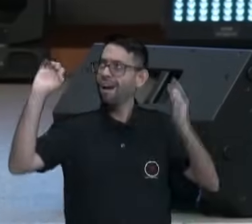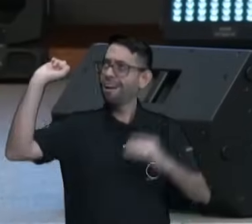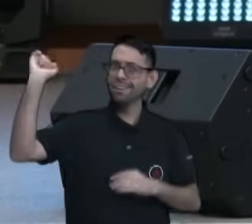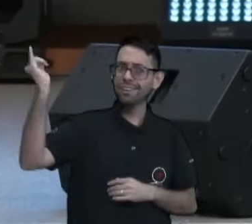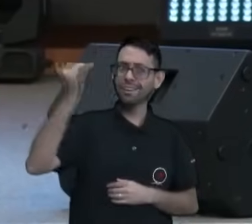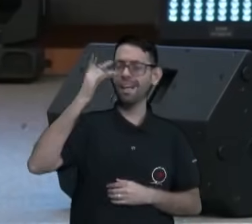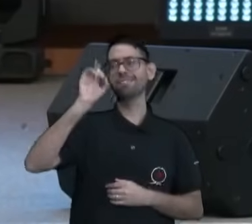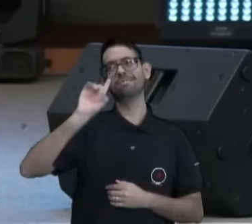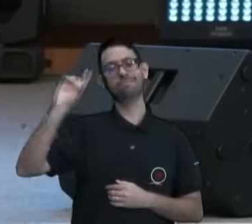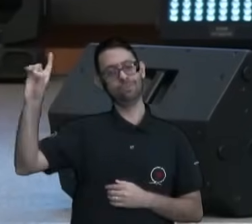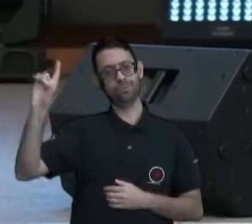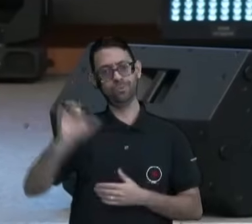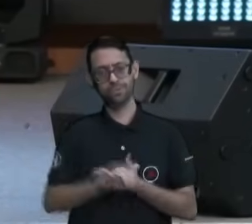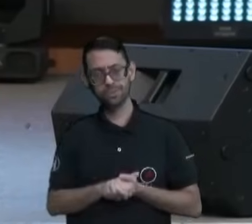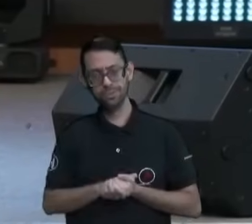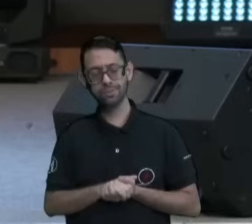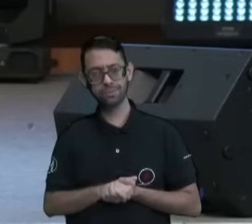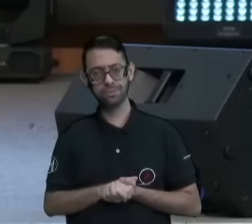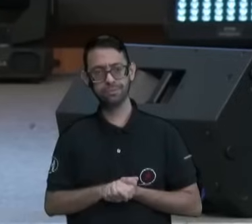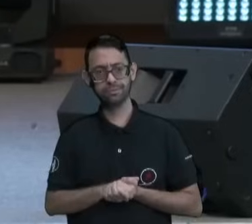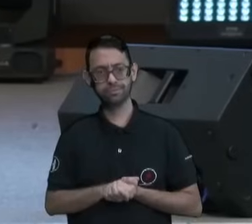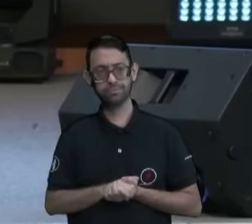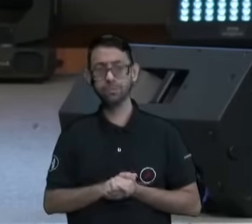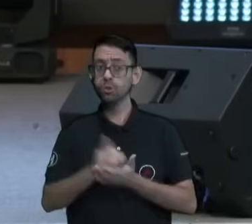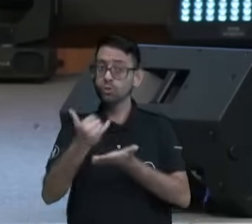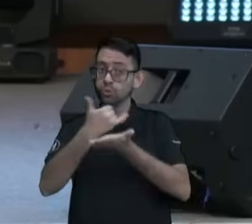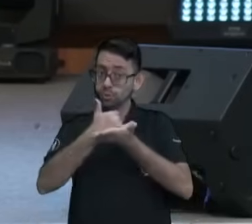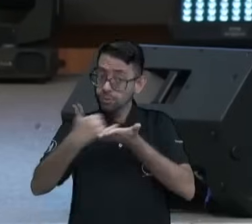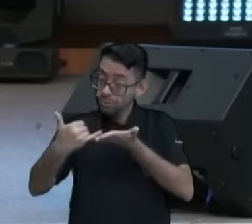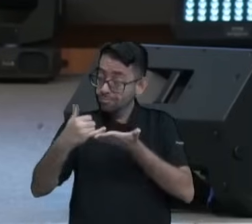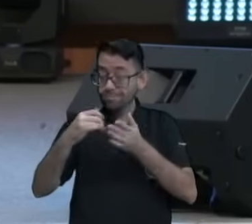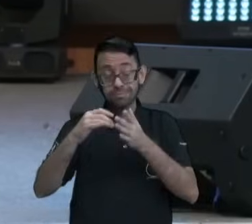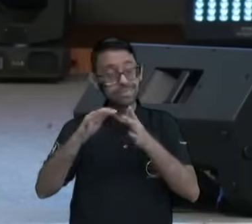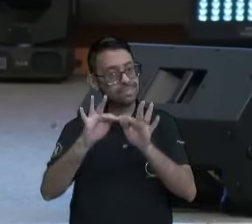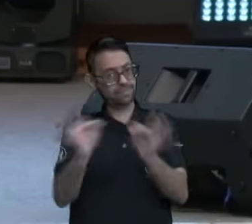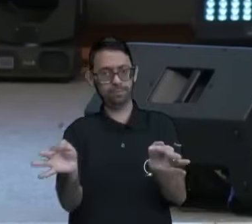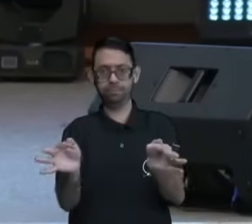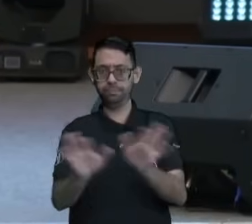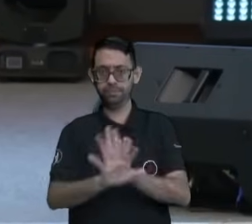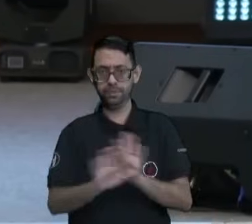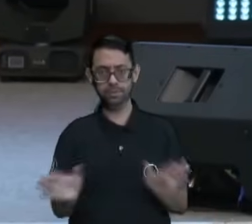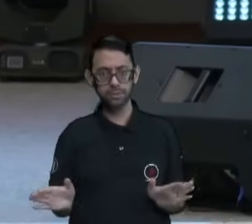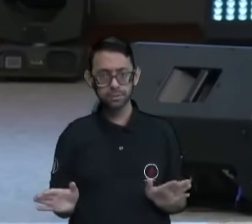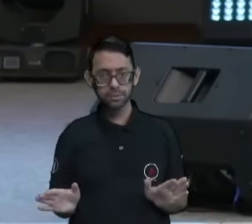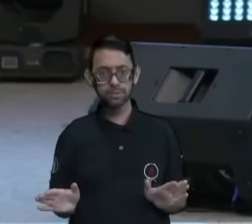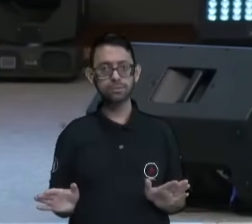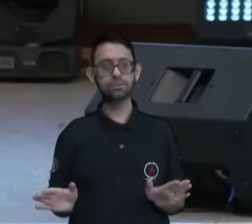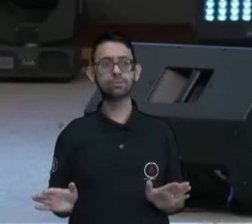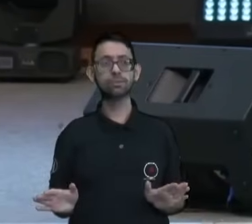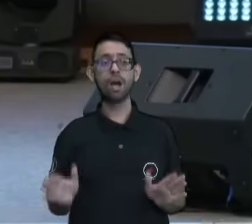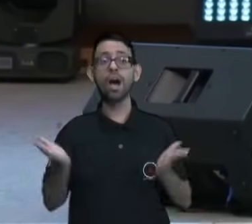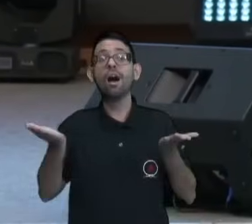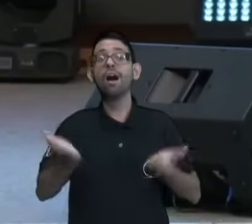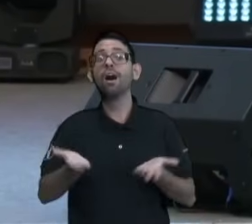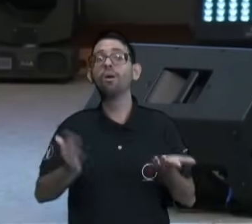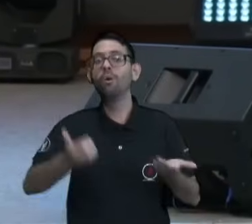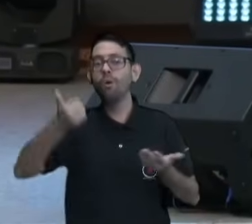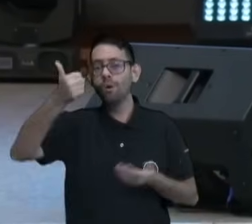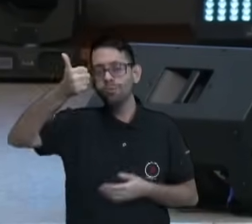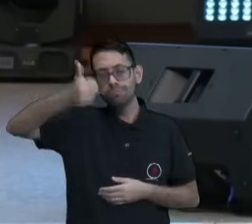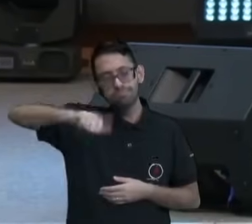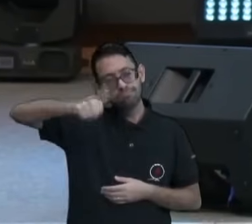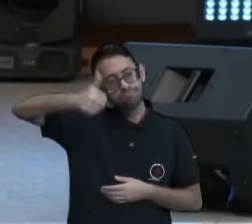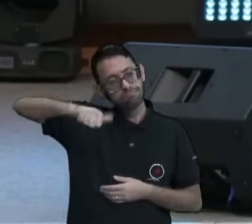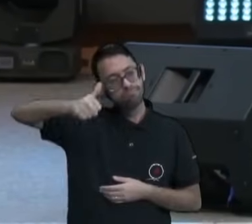deixar aqui essa palavra aqui na introdução eu quero fazer agora uma rápida análise não profunda do